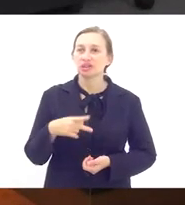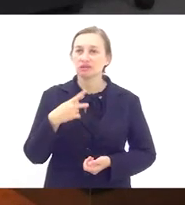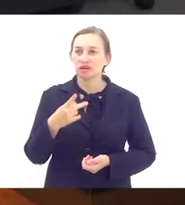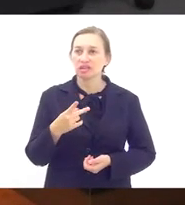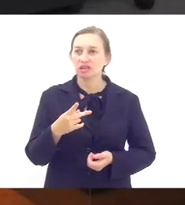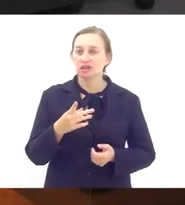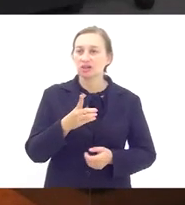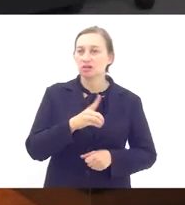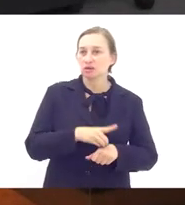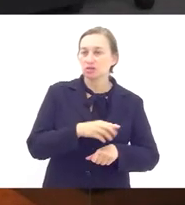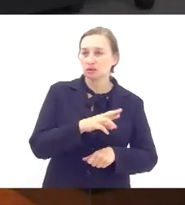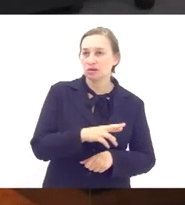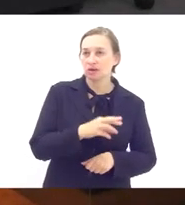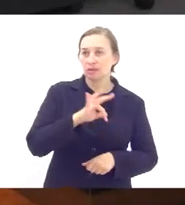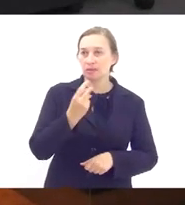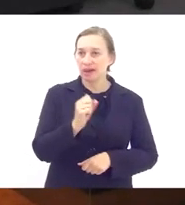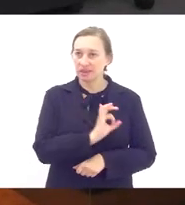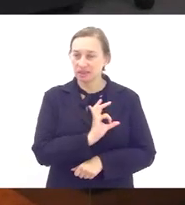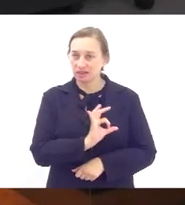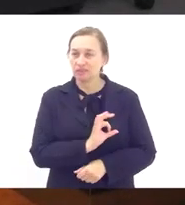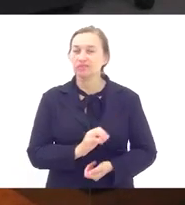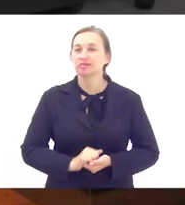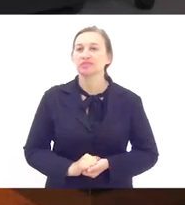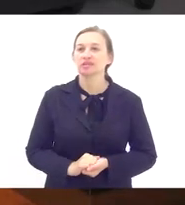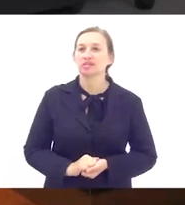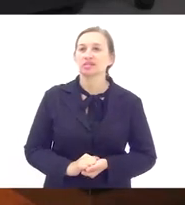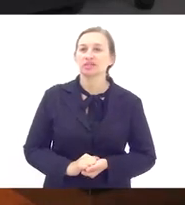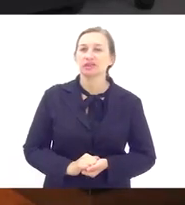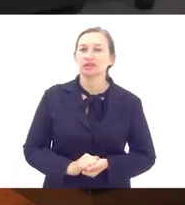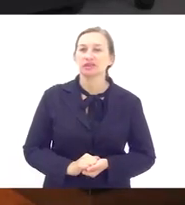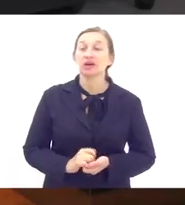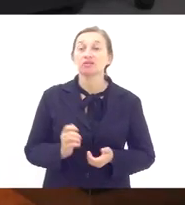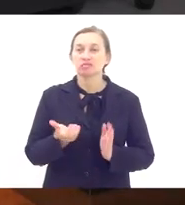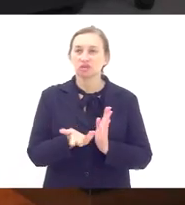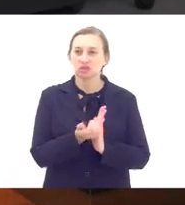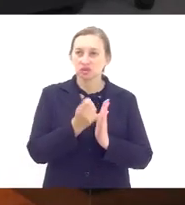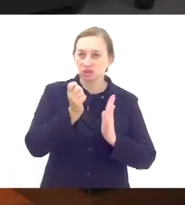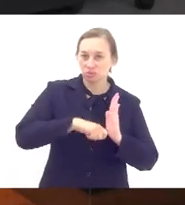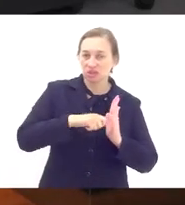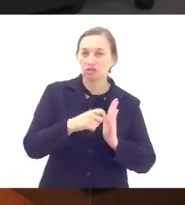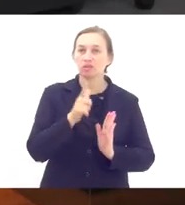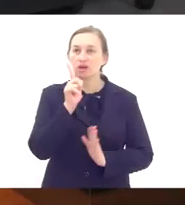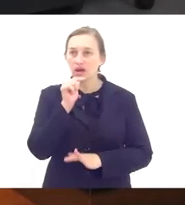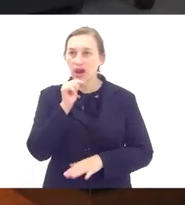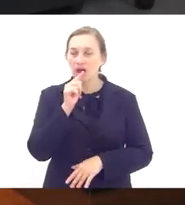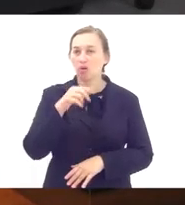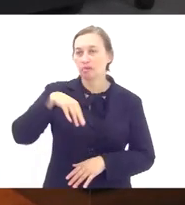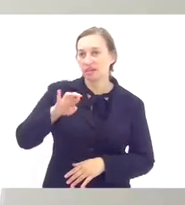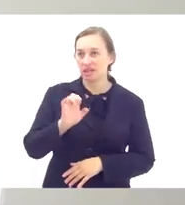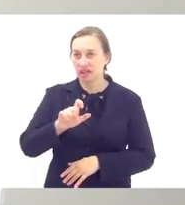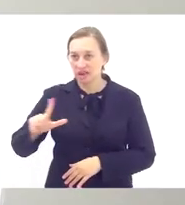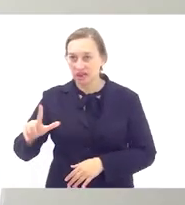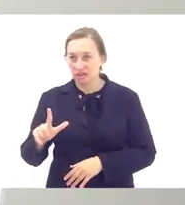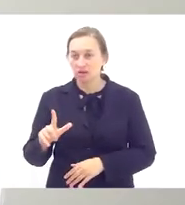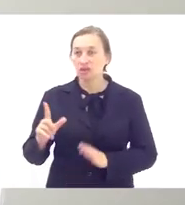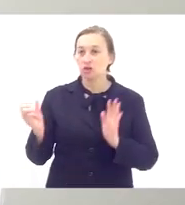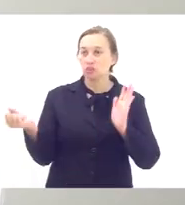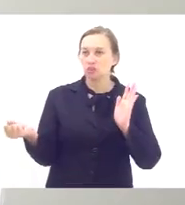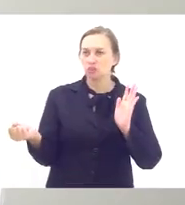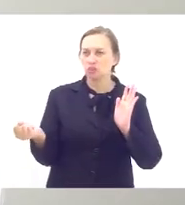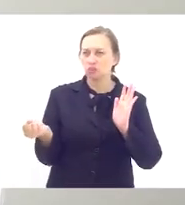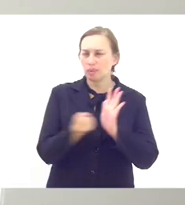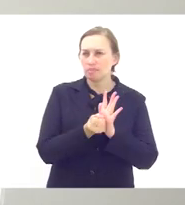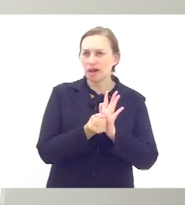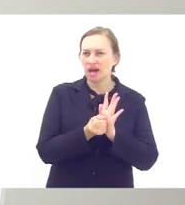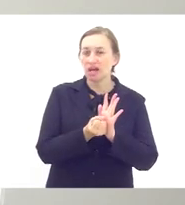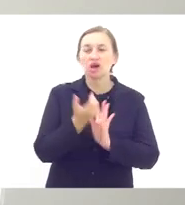Rocha, quanto à tributação da água mineral, né, e à posição do selo, né,